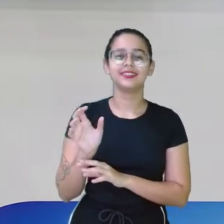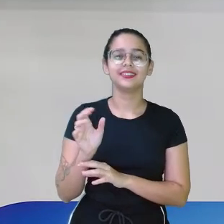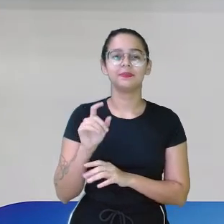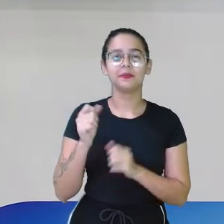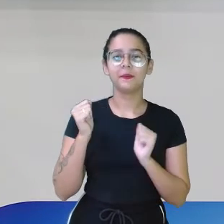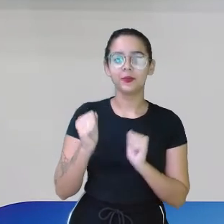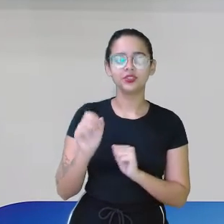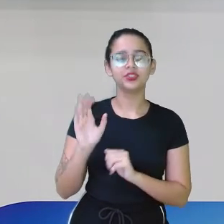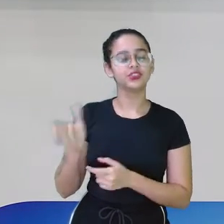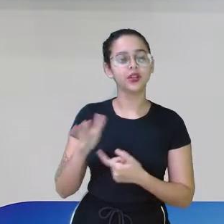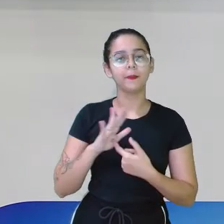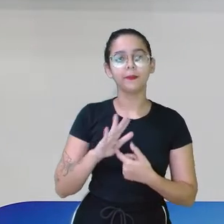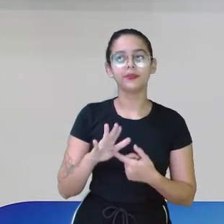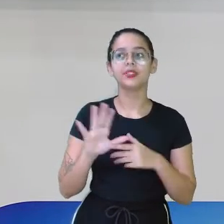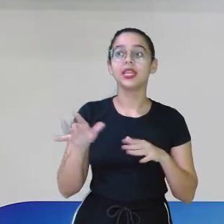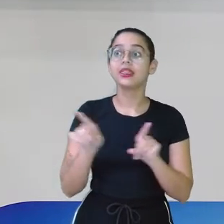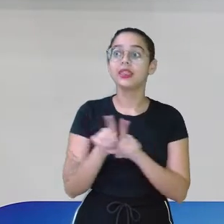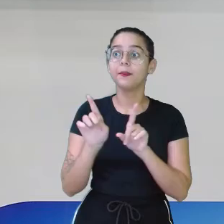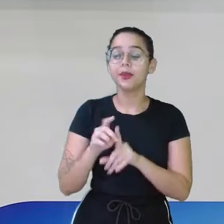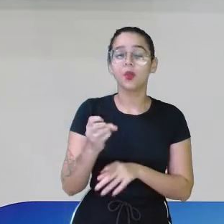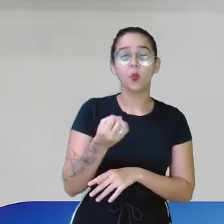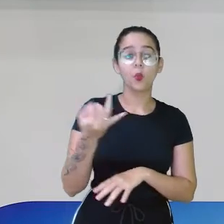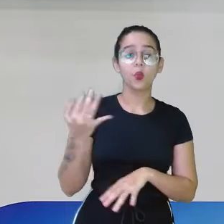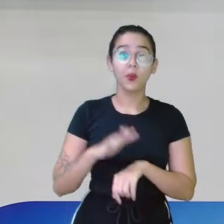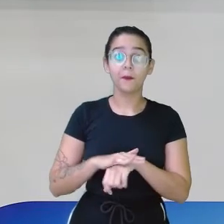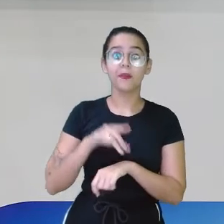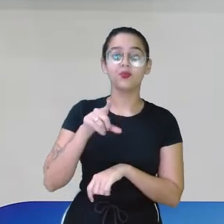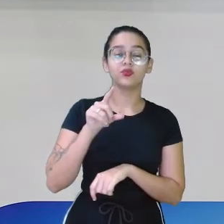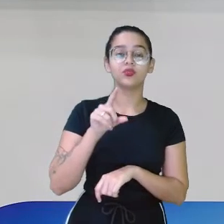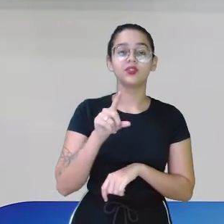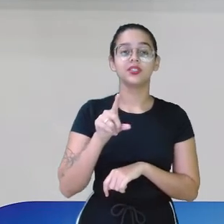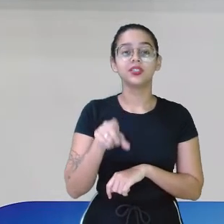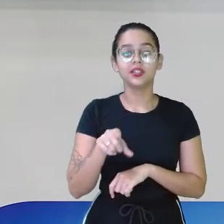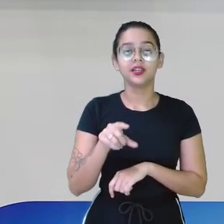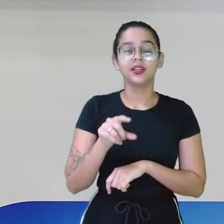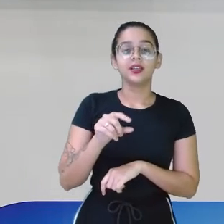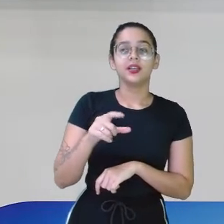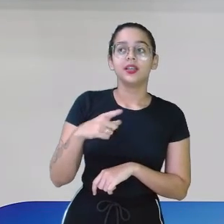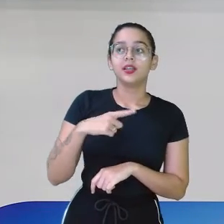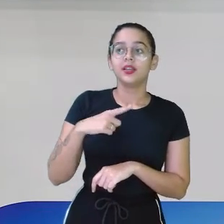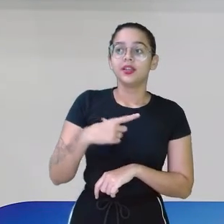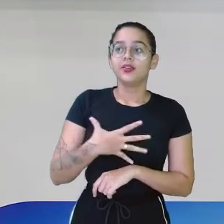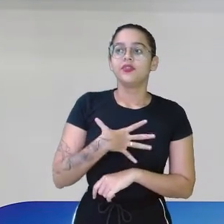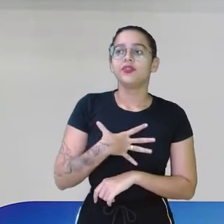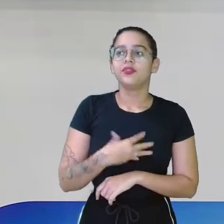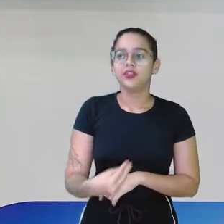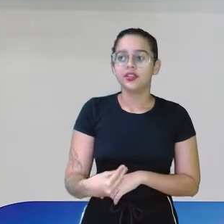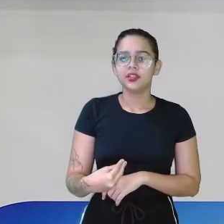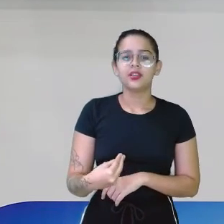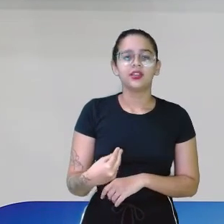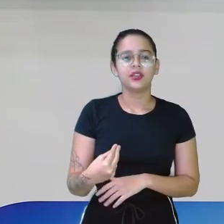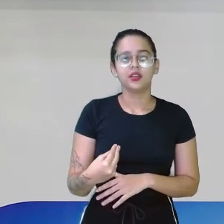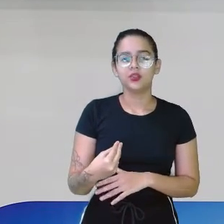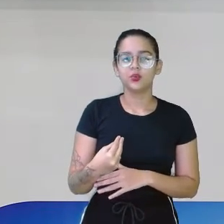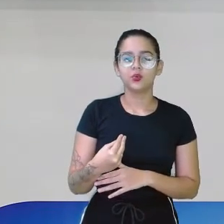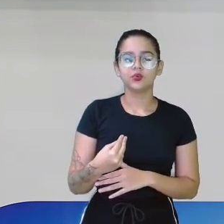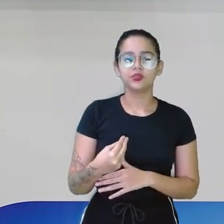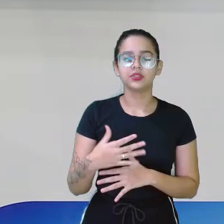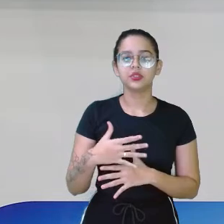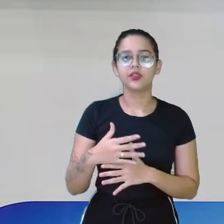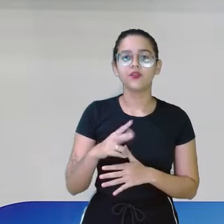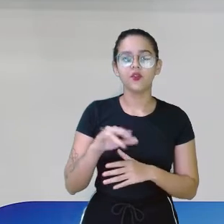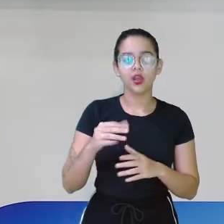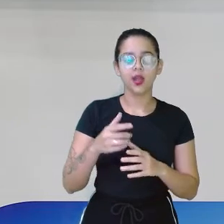poder já vir, né? E também, quanto mais você vai tendo filhotes, né, e a prole vai